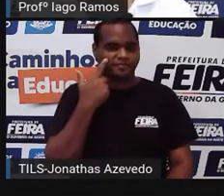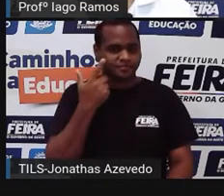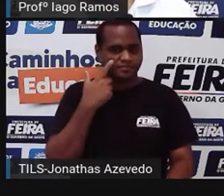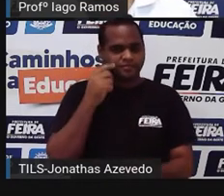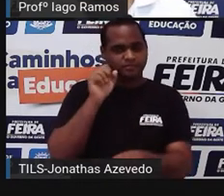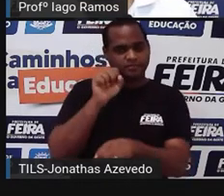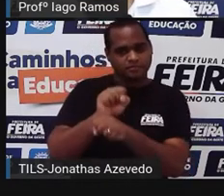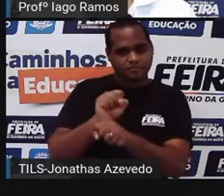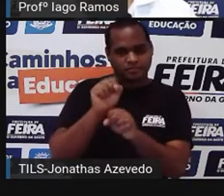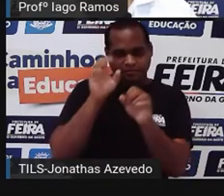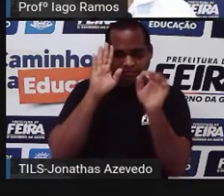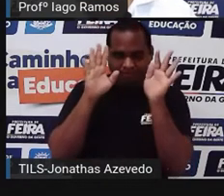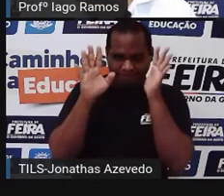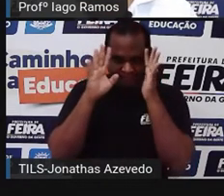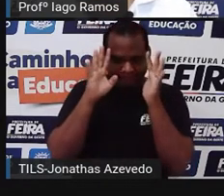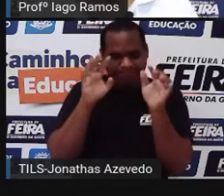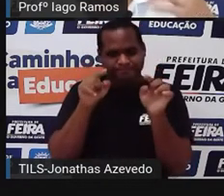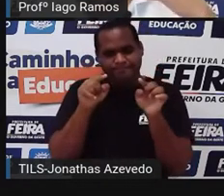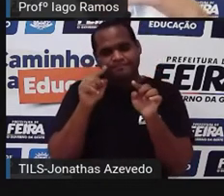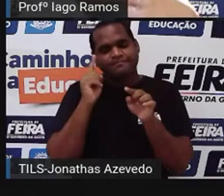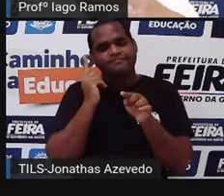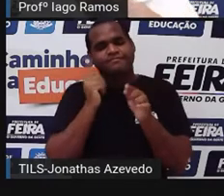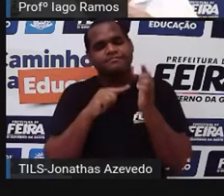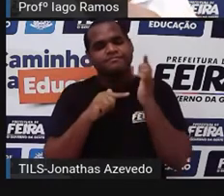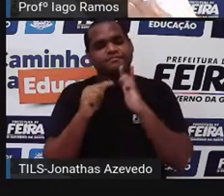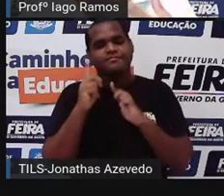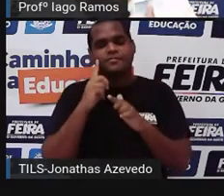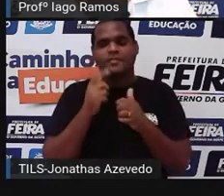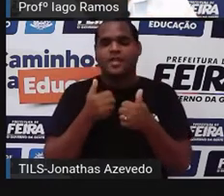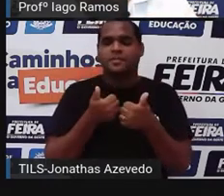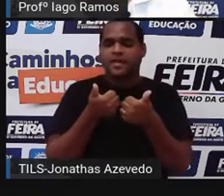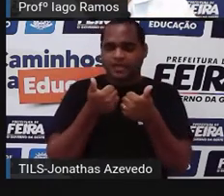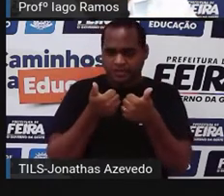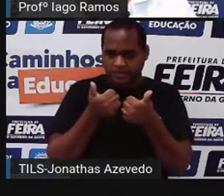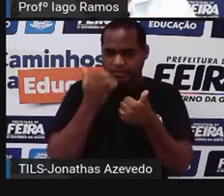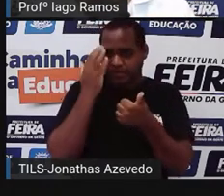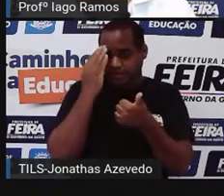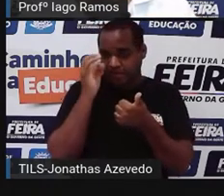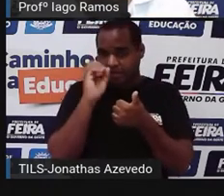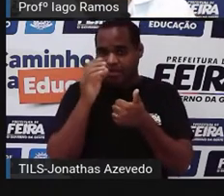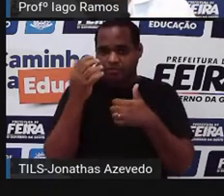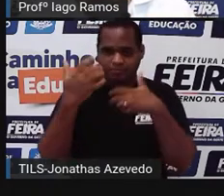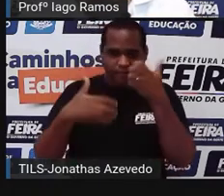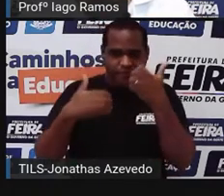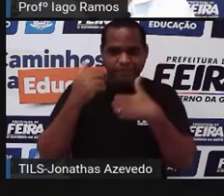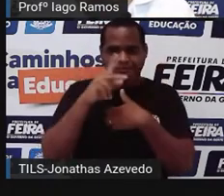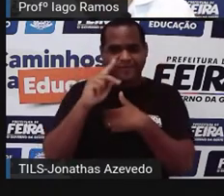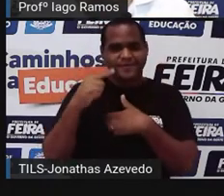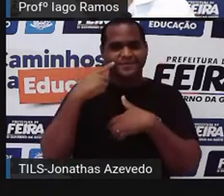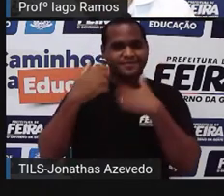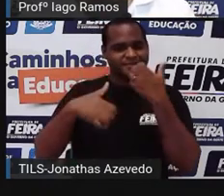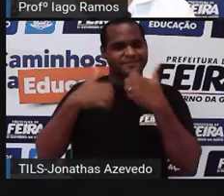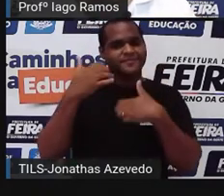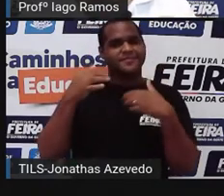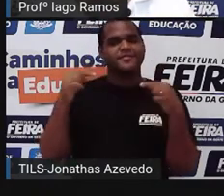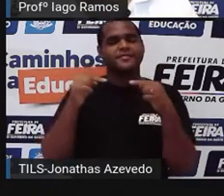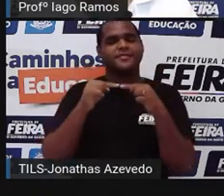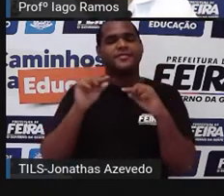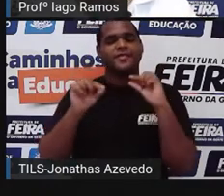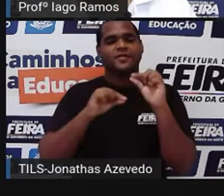parar aquele momento da aula para você se pergunta a senhora até aqui até onde o professor trouxe aqui o assunto